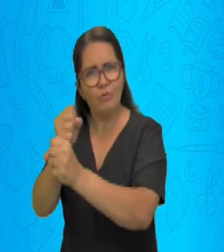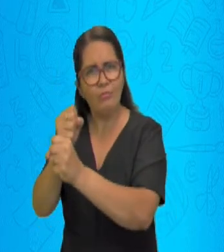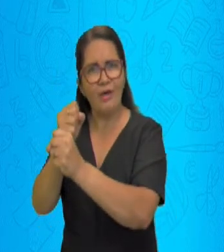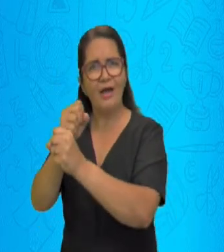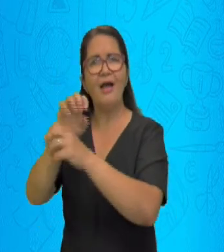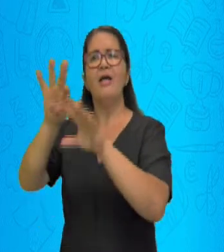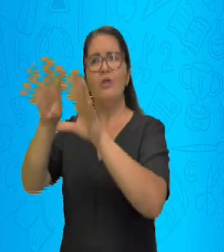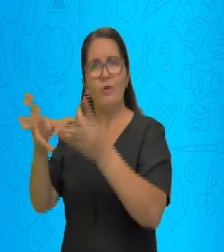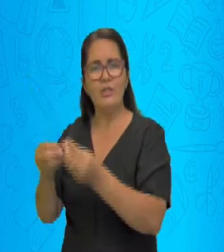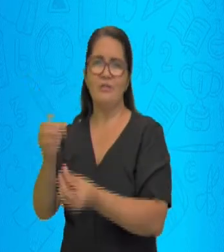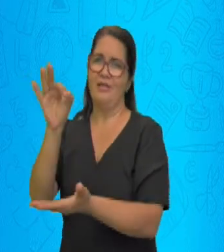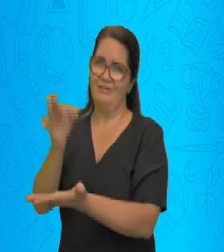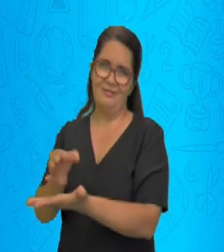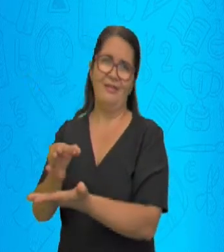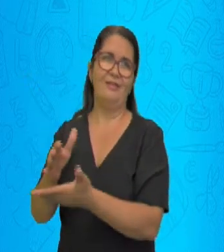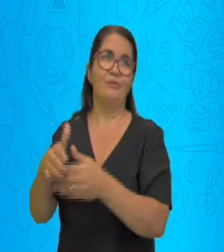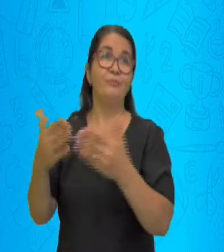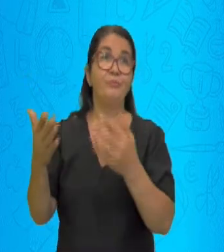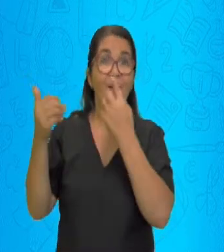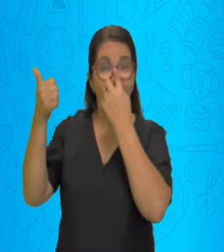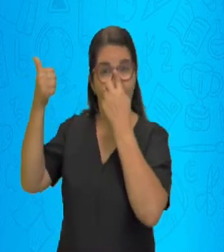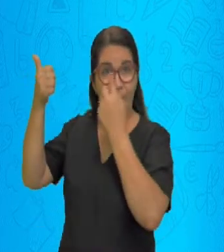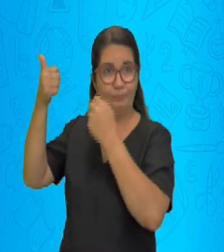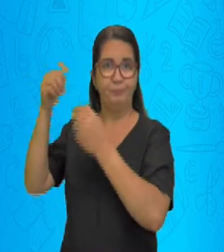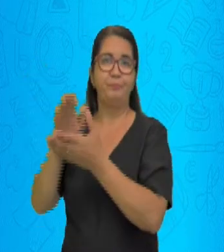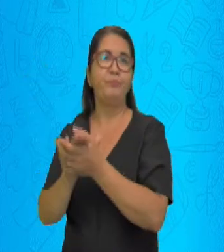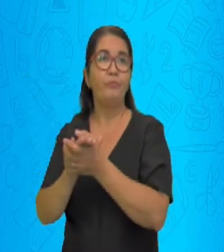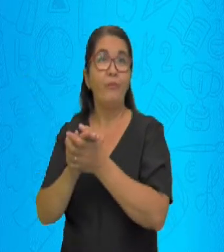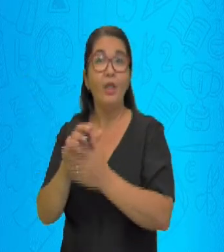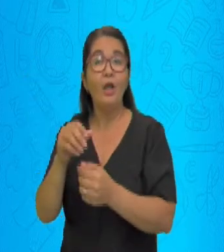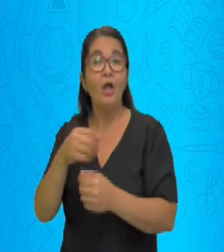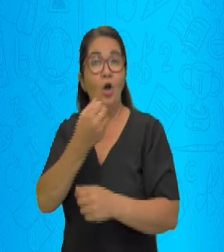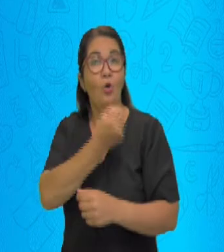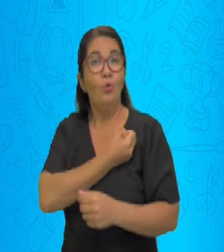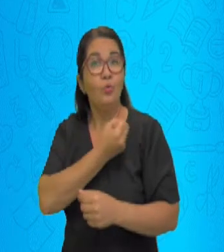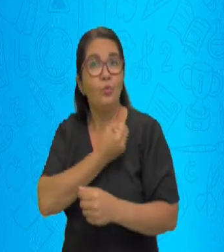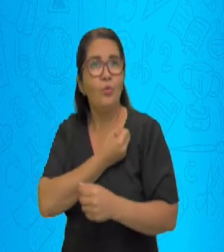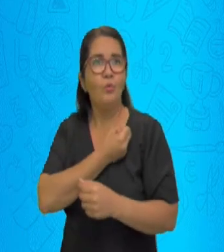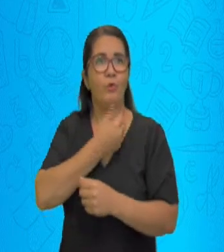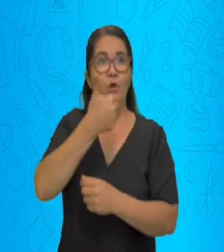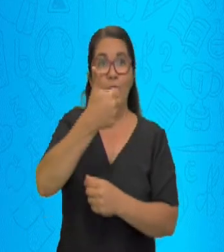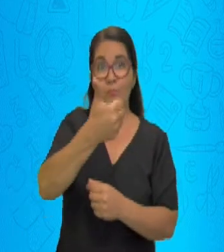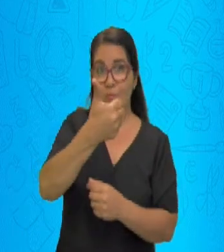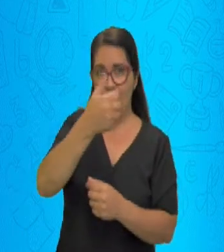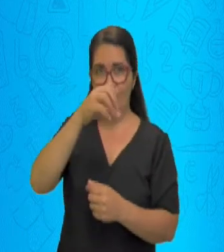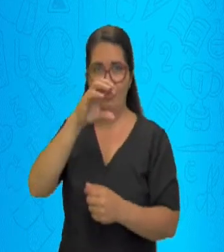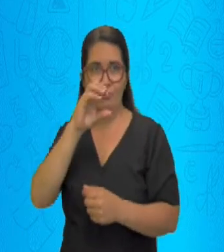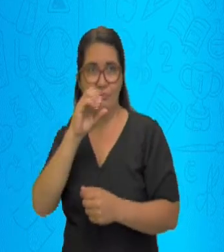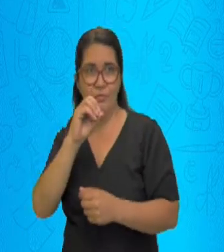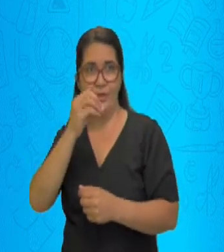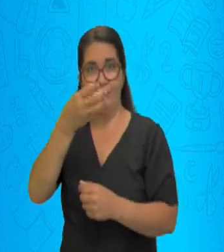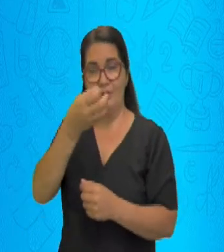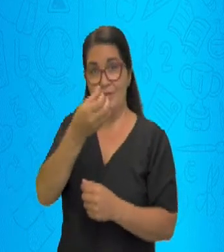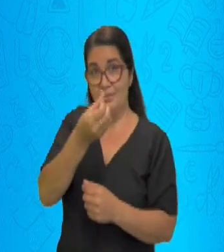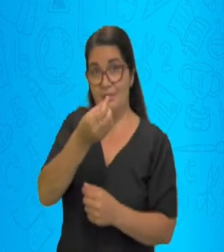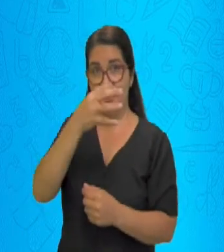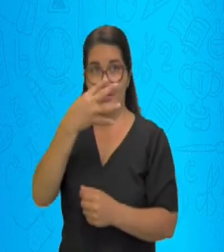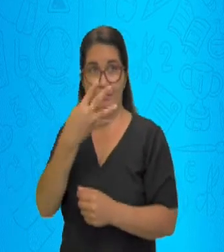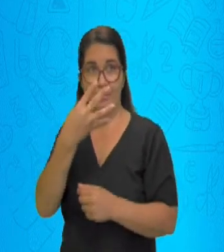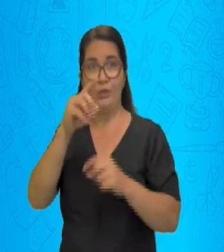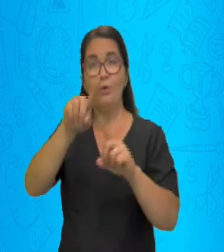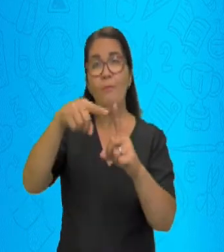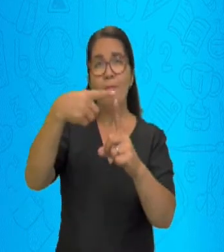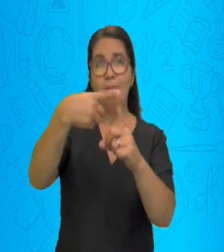número 1064 mais 334. Qual é o primeiro passo? Nós falamos que é armar